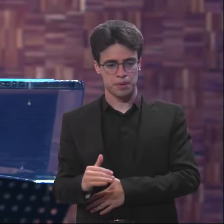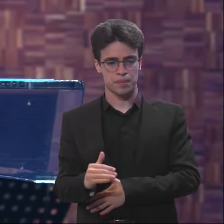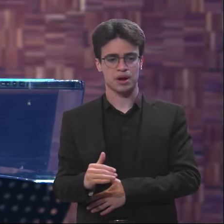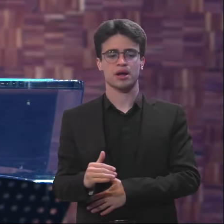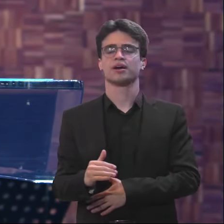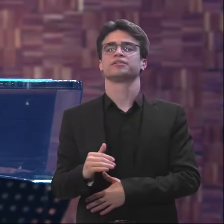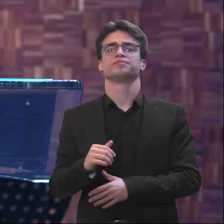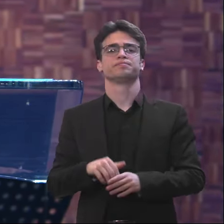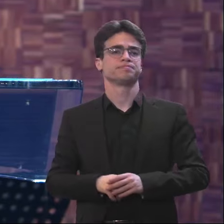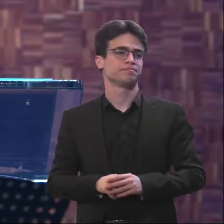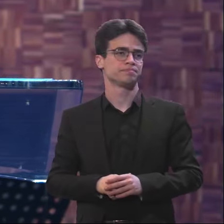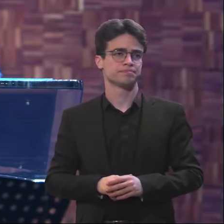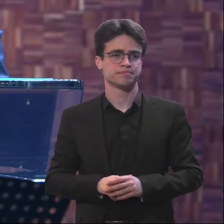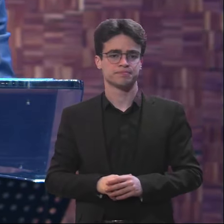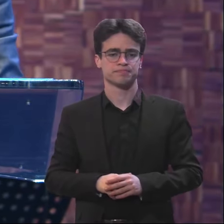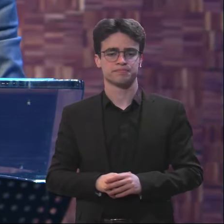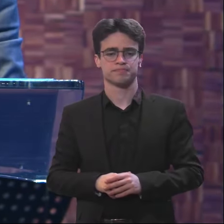2.